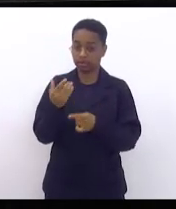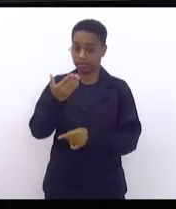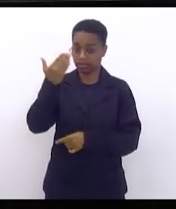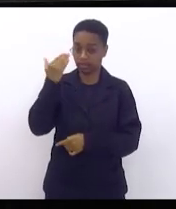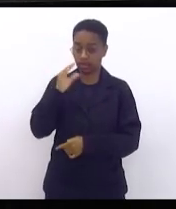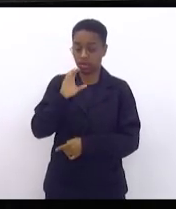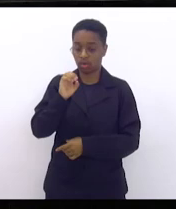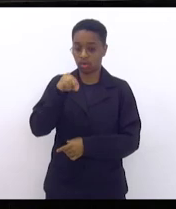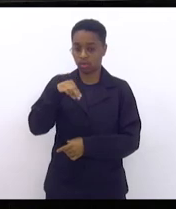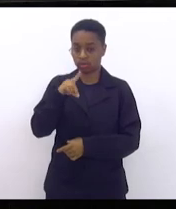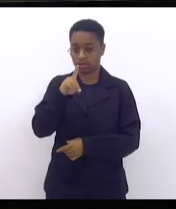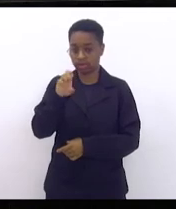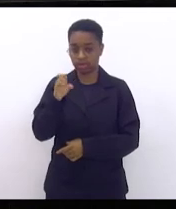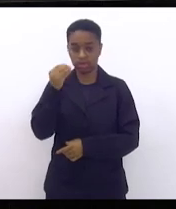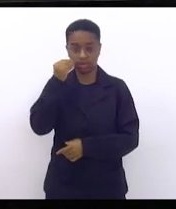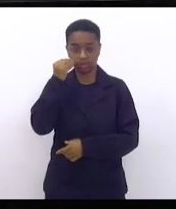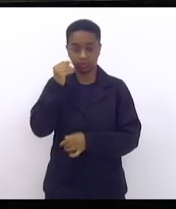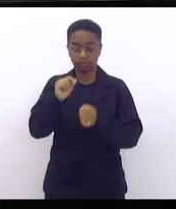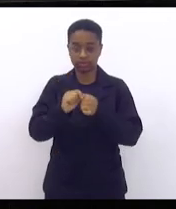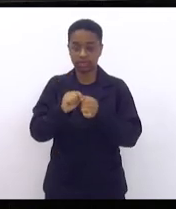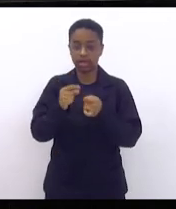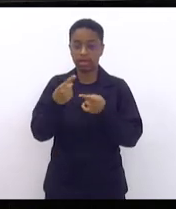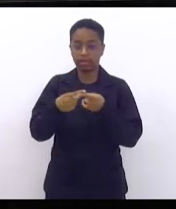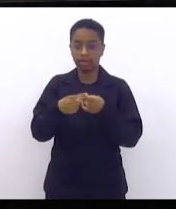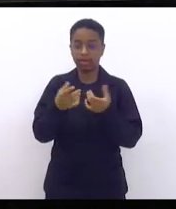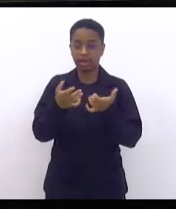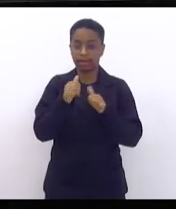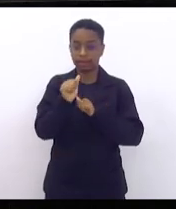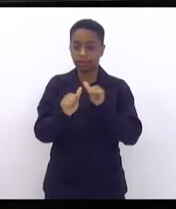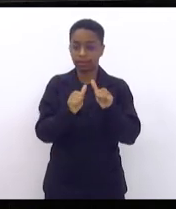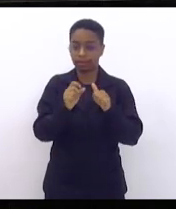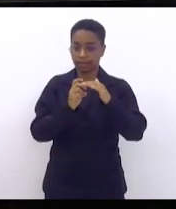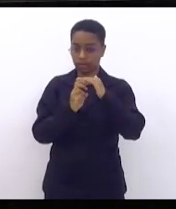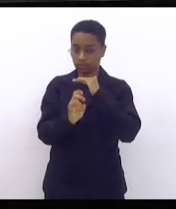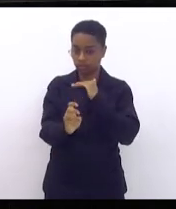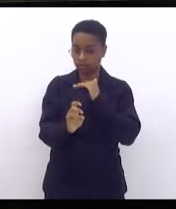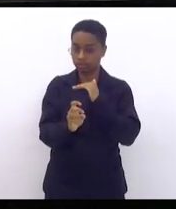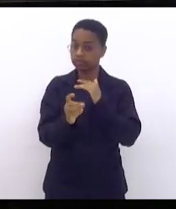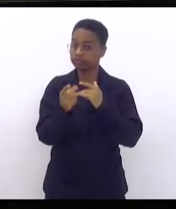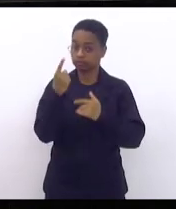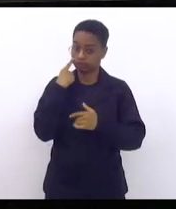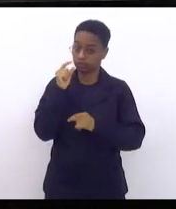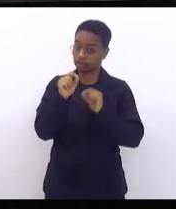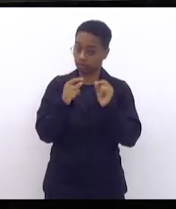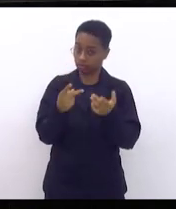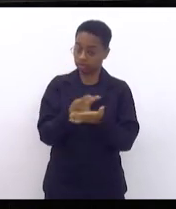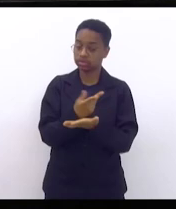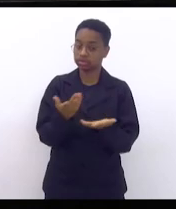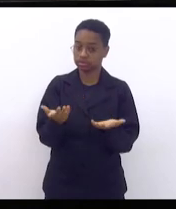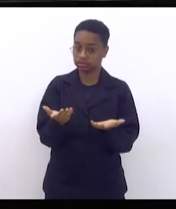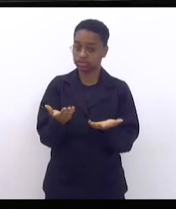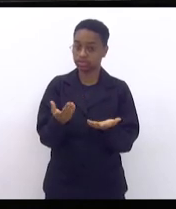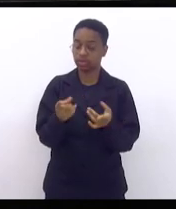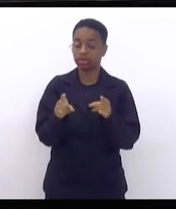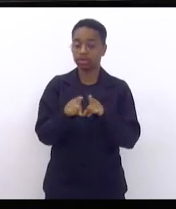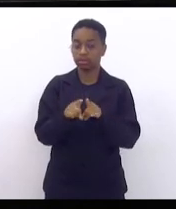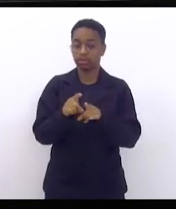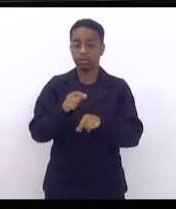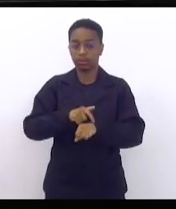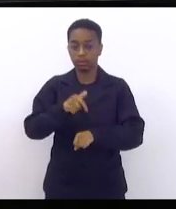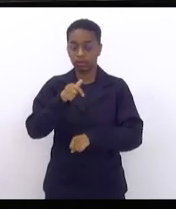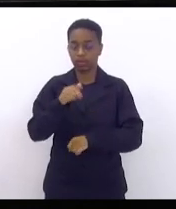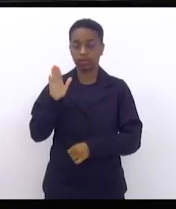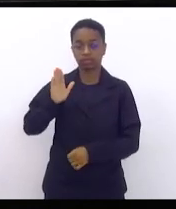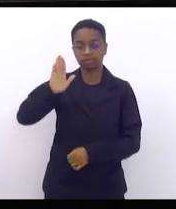no período com o metrô da nossa região Deu no que deu quando o candidato na